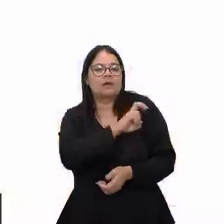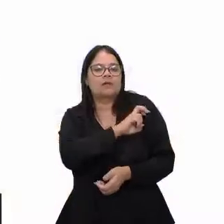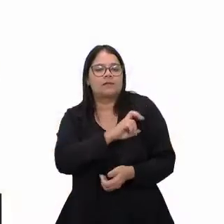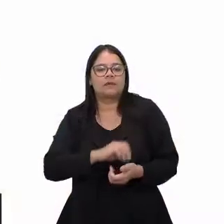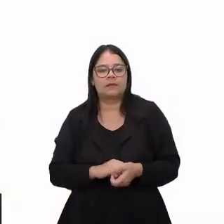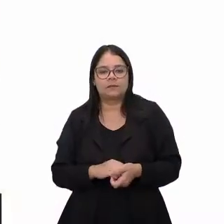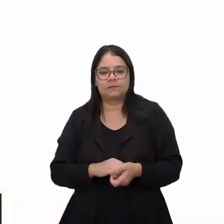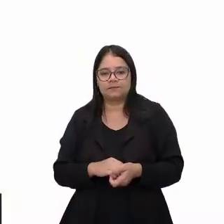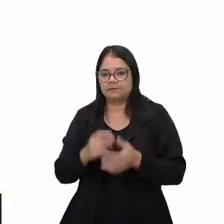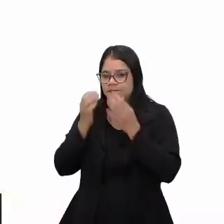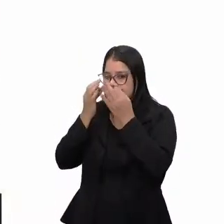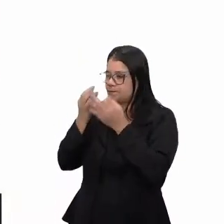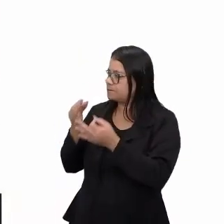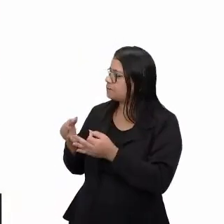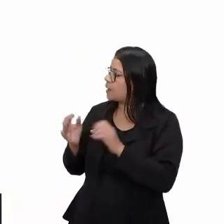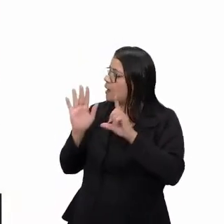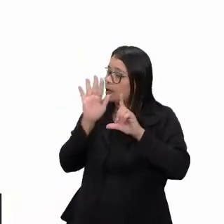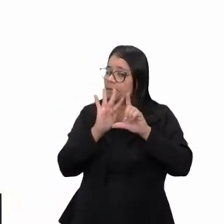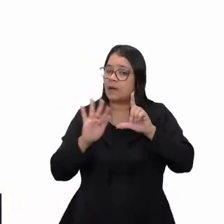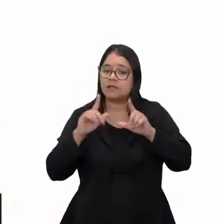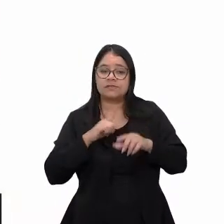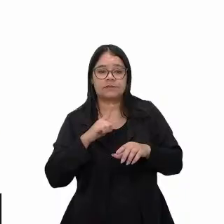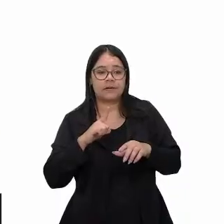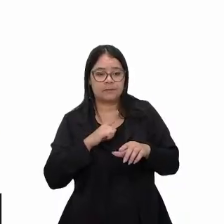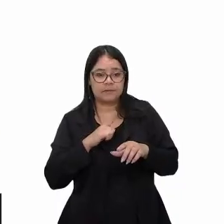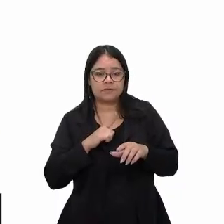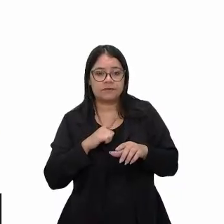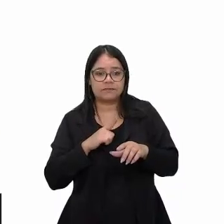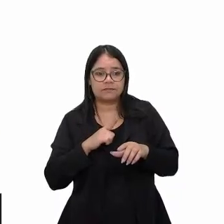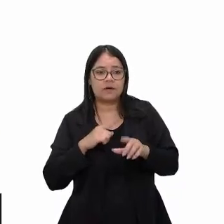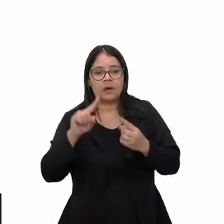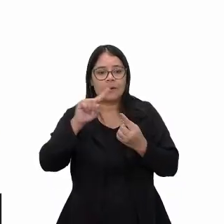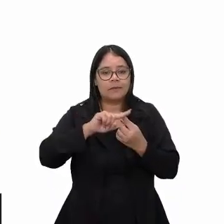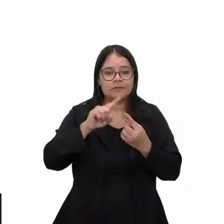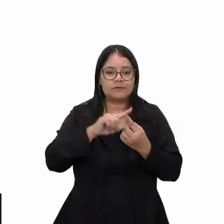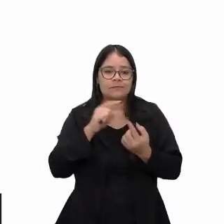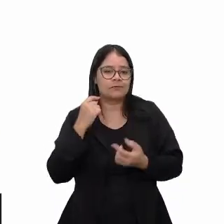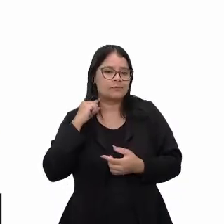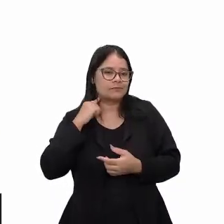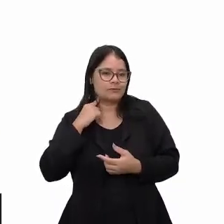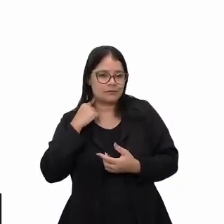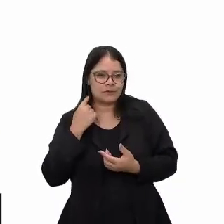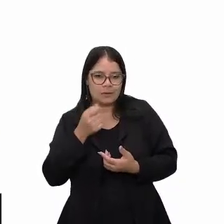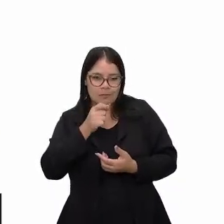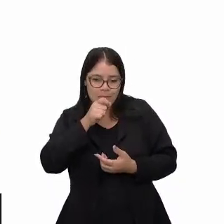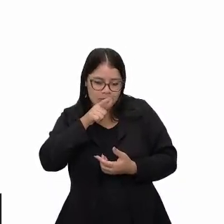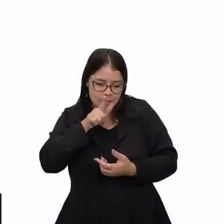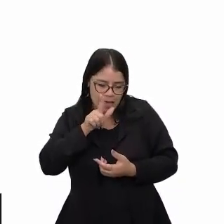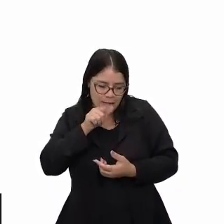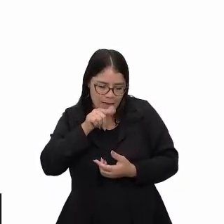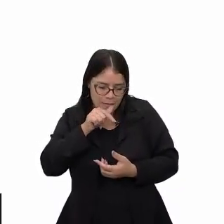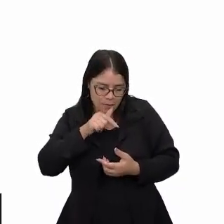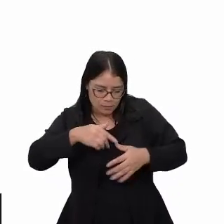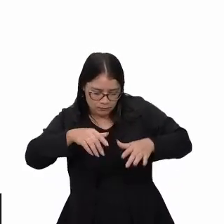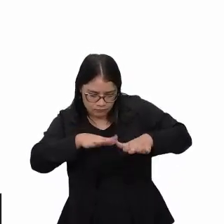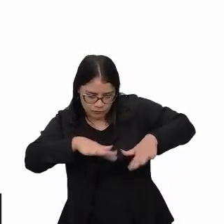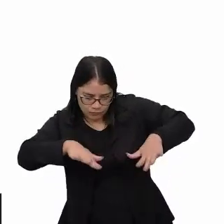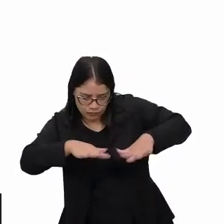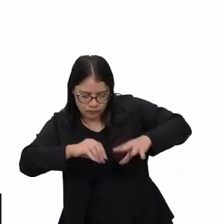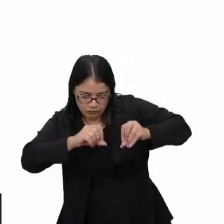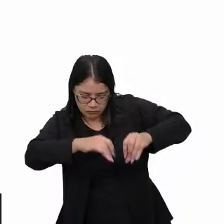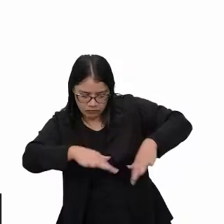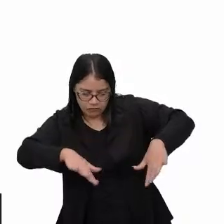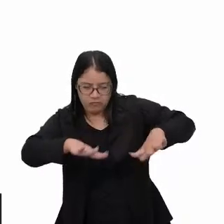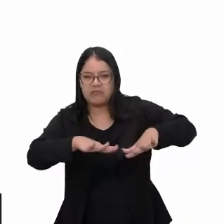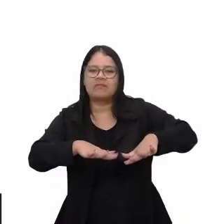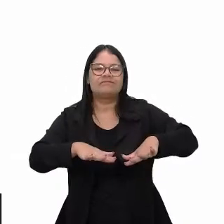que acabou não aparecendo a imagem. Ó, nós temos aqui uma imagem de um tipo de poluição da água, né? E lá na